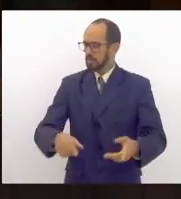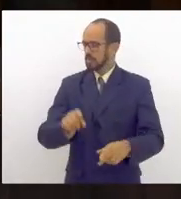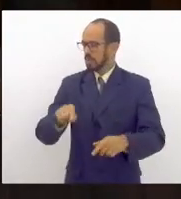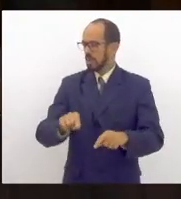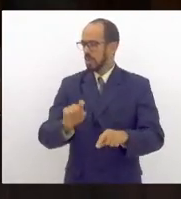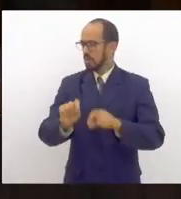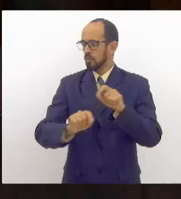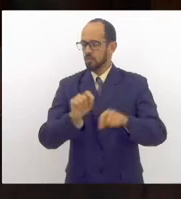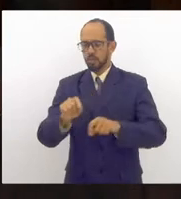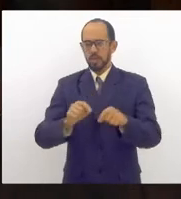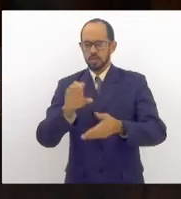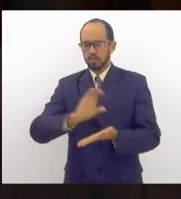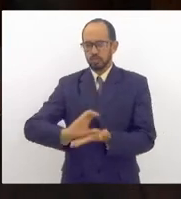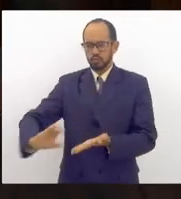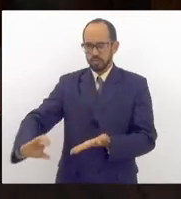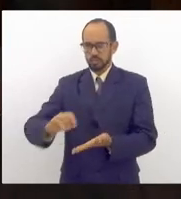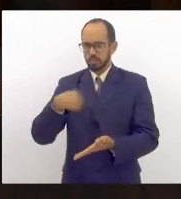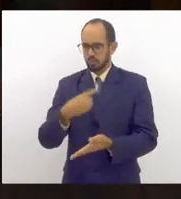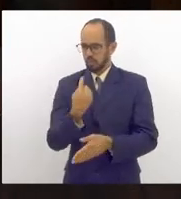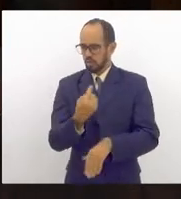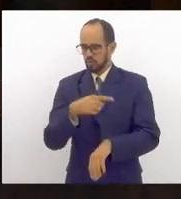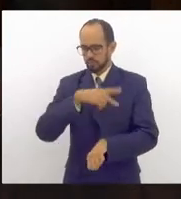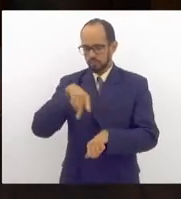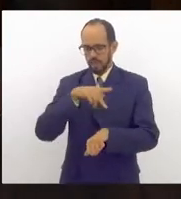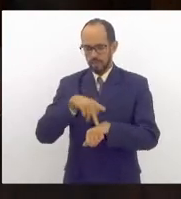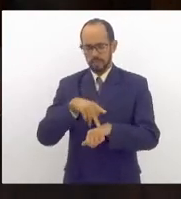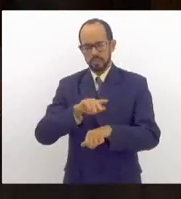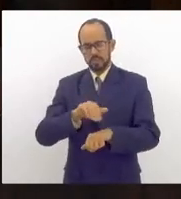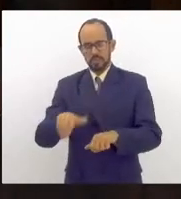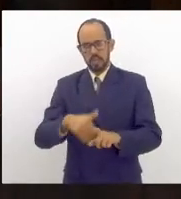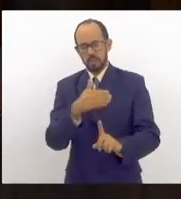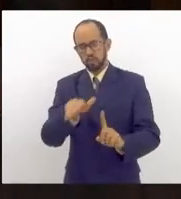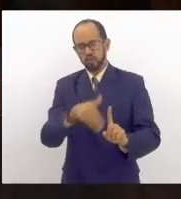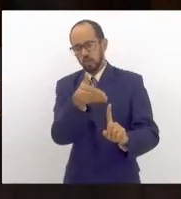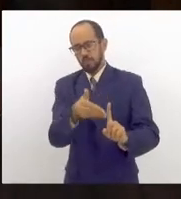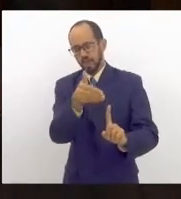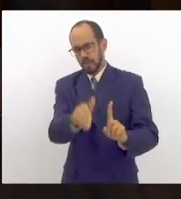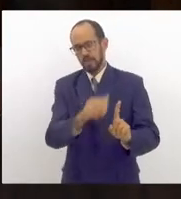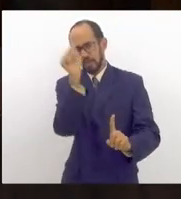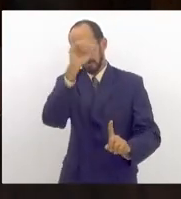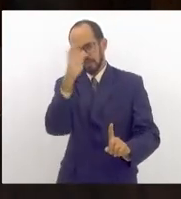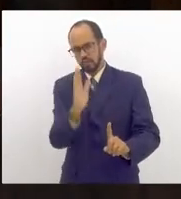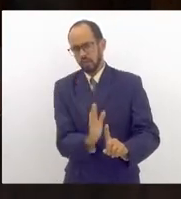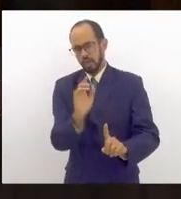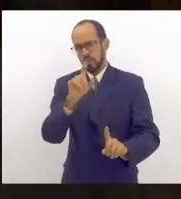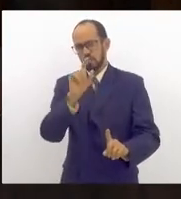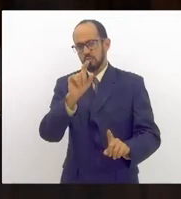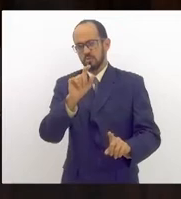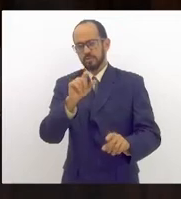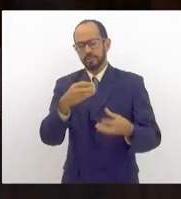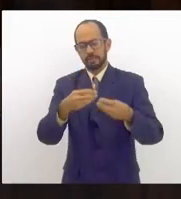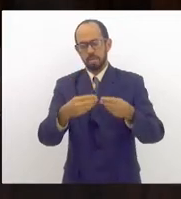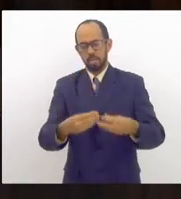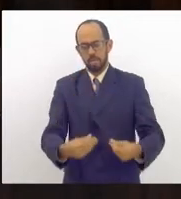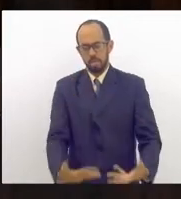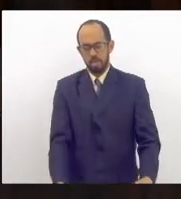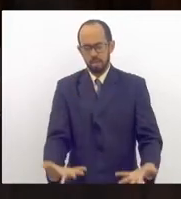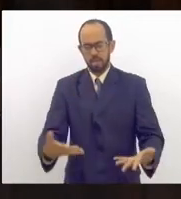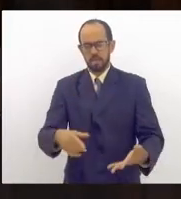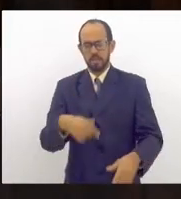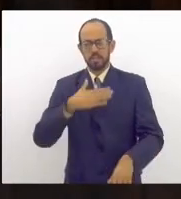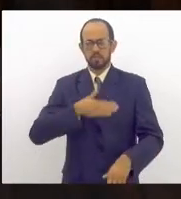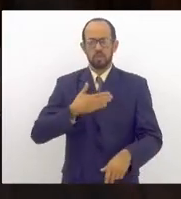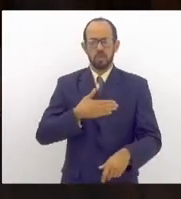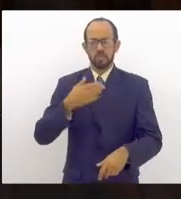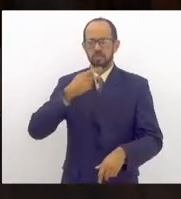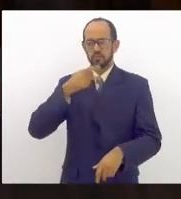investimento no nosso país e na soberania Nacional por uma política de sucateamento do que é nacional que eles gostam de dizer que